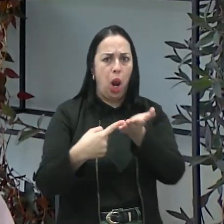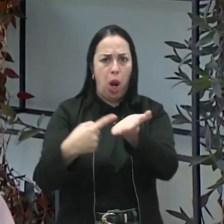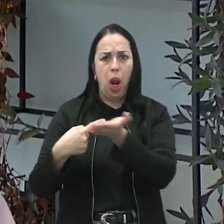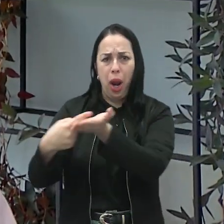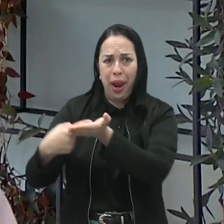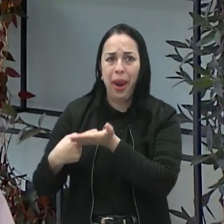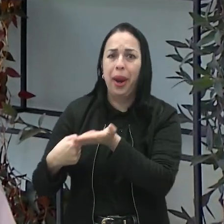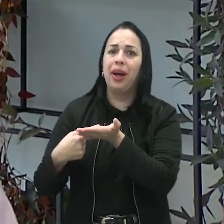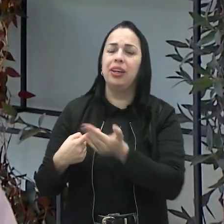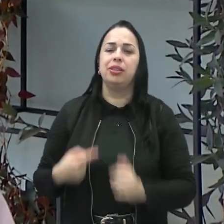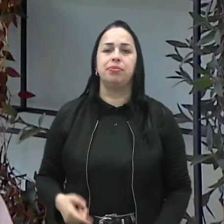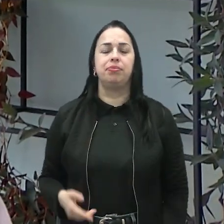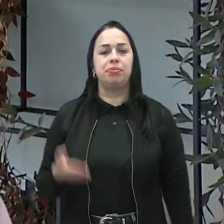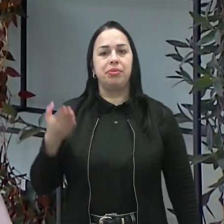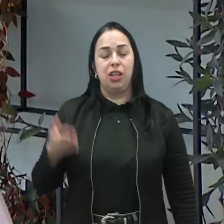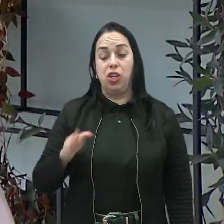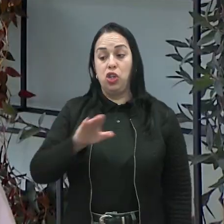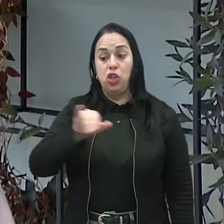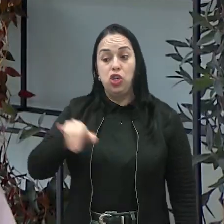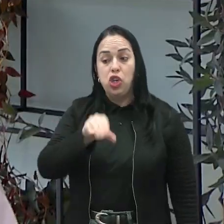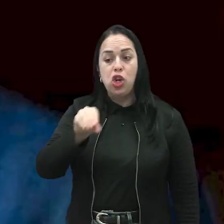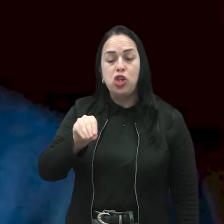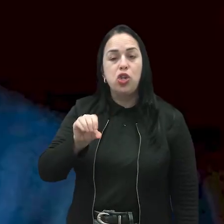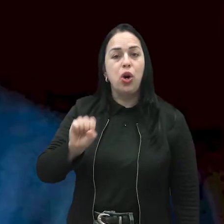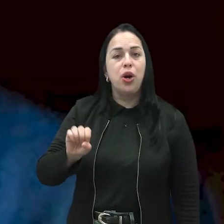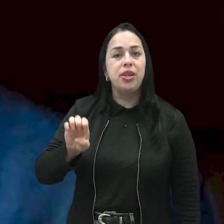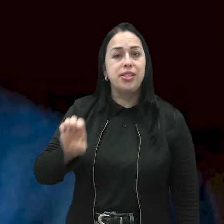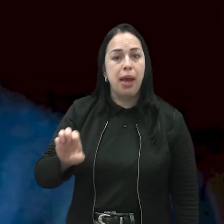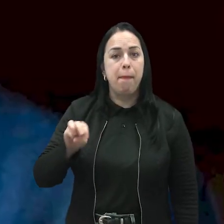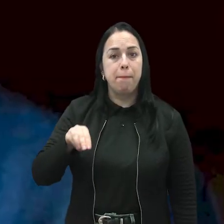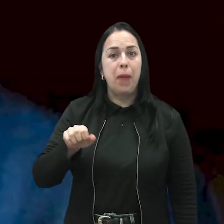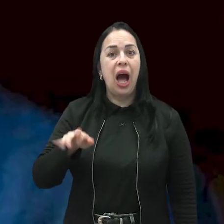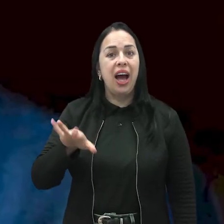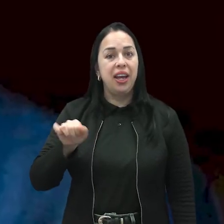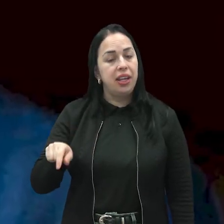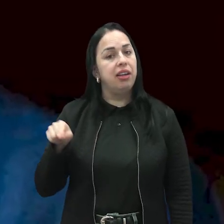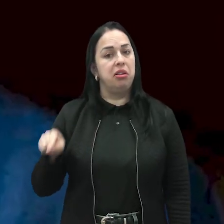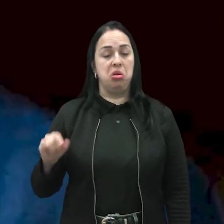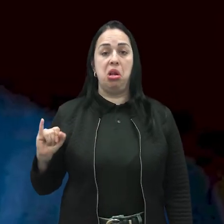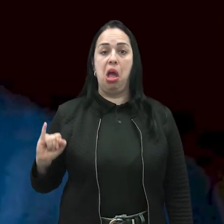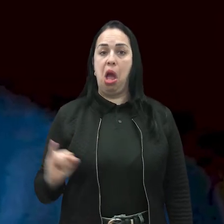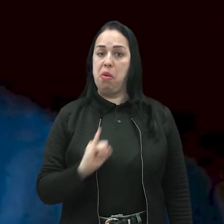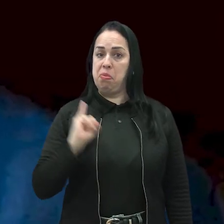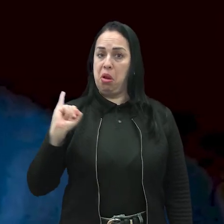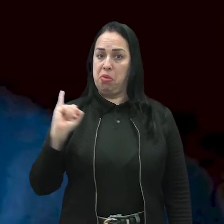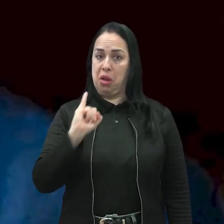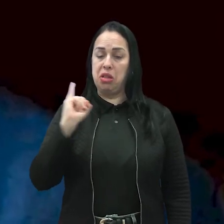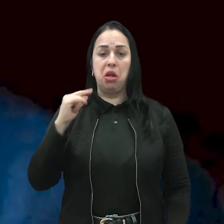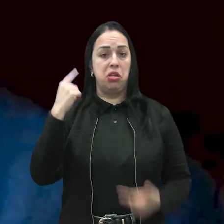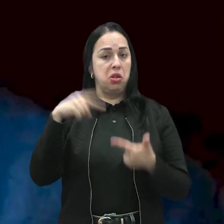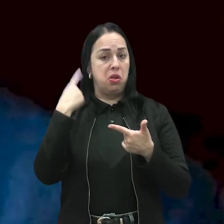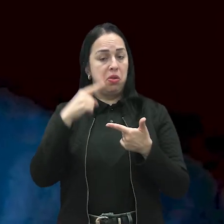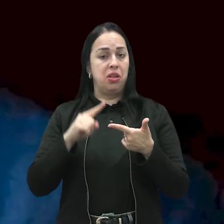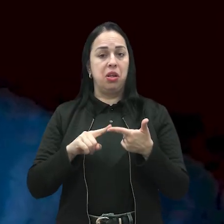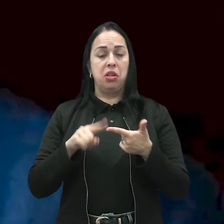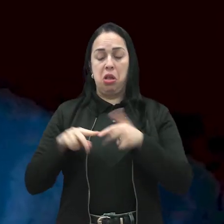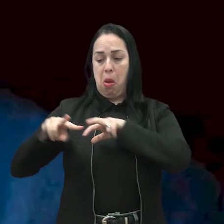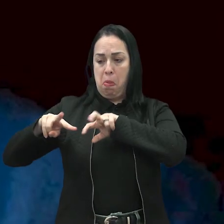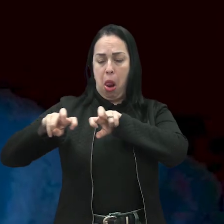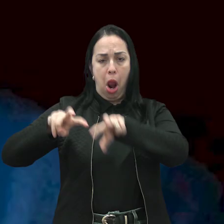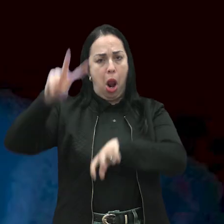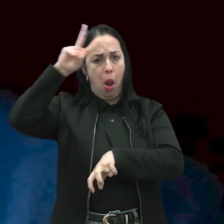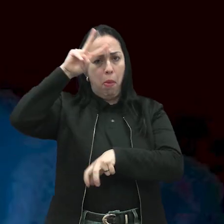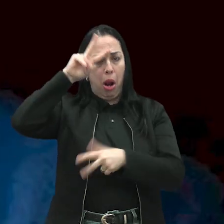grande patrono da diplomacia brasileira. José Maria da Silva Paranho Júnior, importante